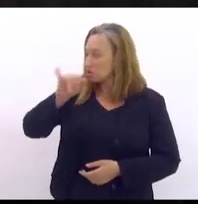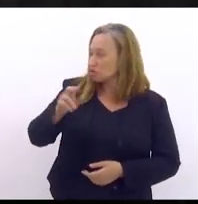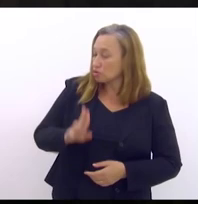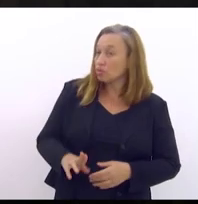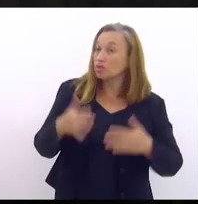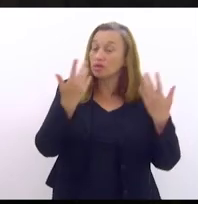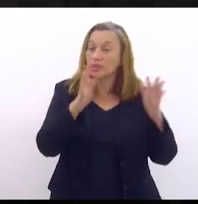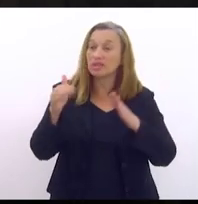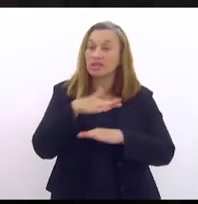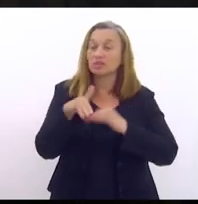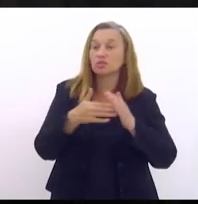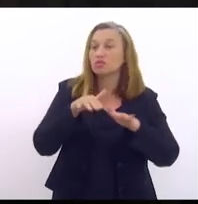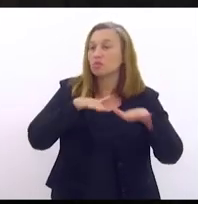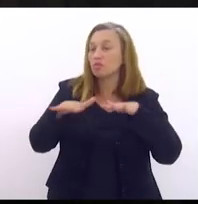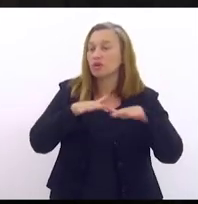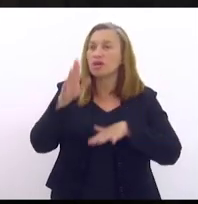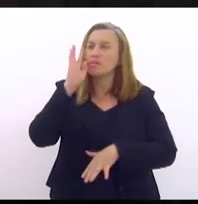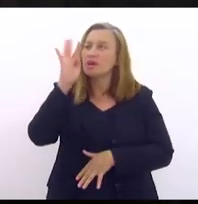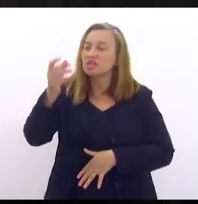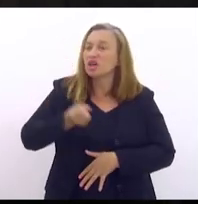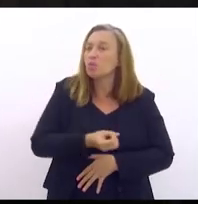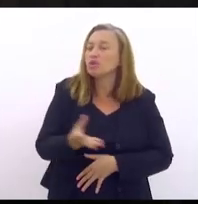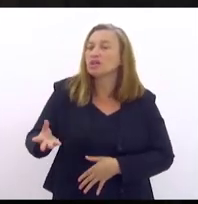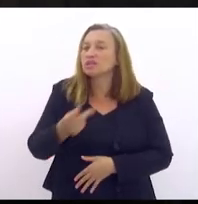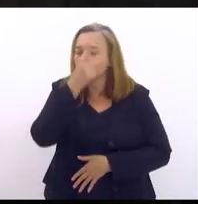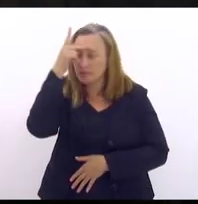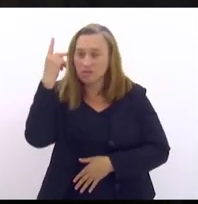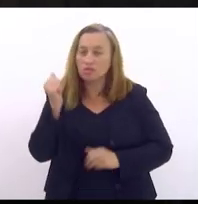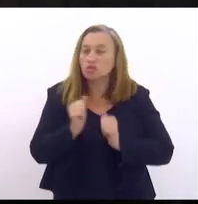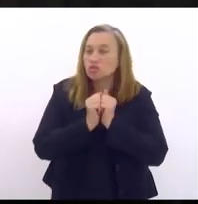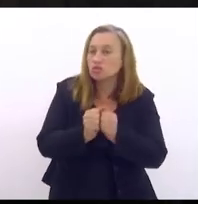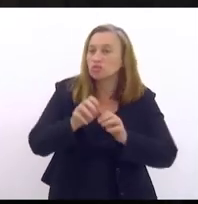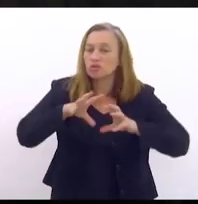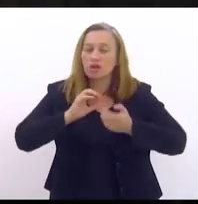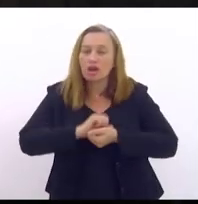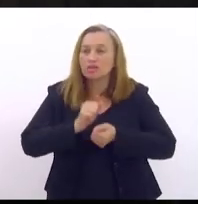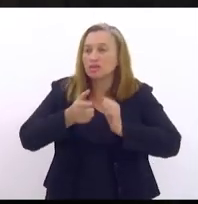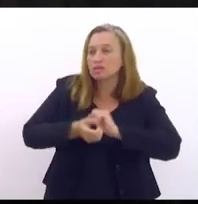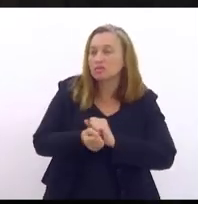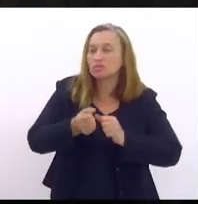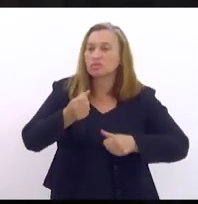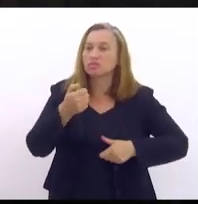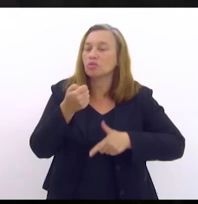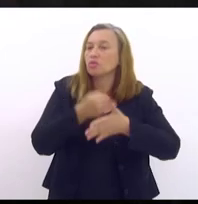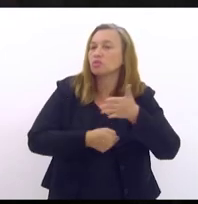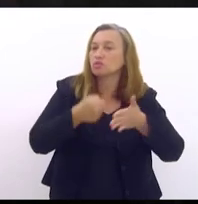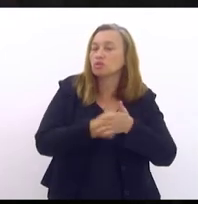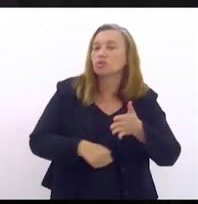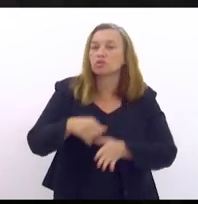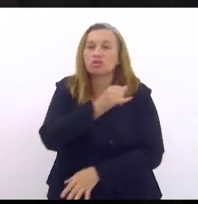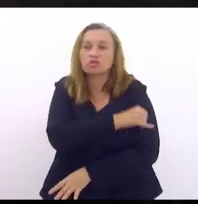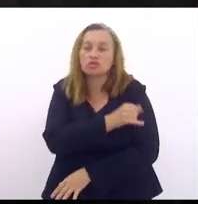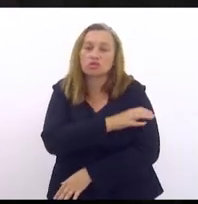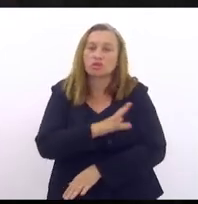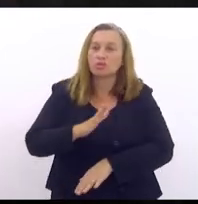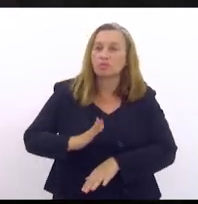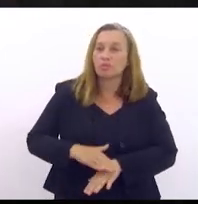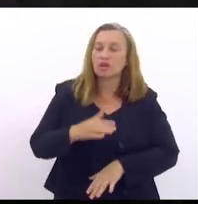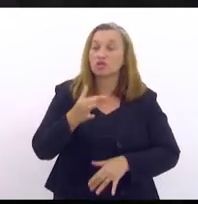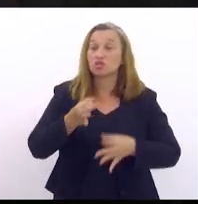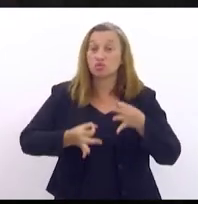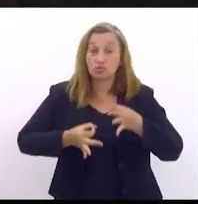esses movimentos. Imagine, então, a quantidade de pessoas envolvidas, artesãos, trabalhadores que estão lutando por um Rio de Janeiro mais pulsante, um